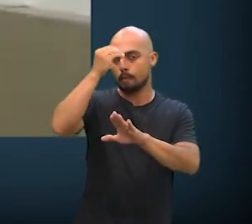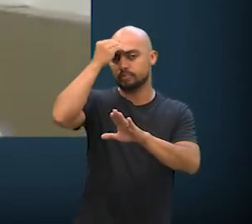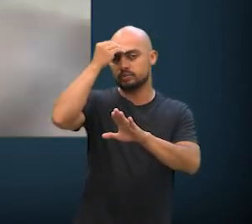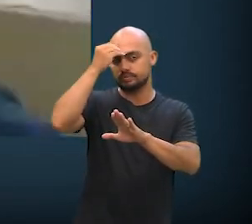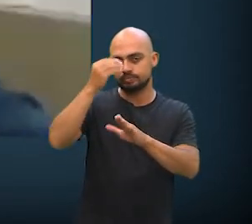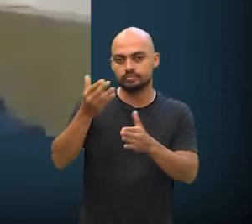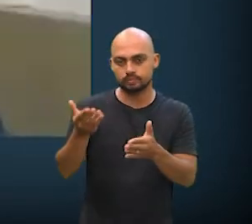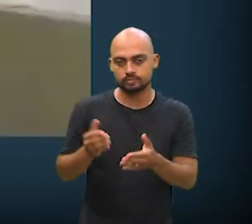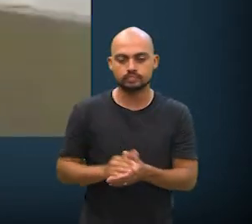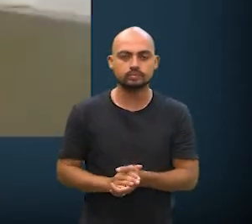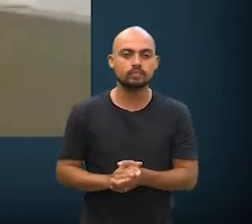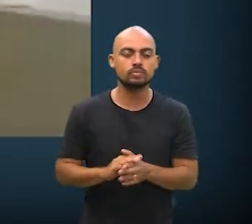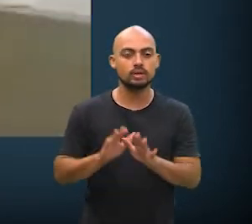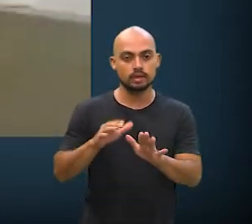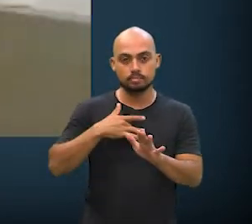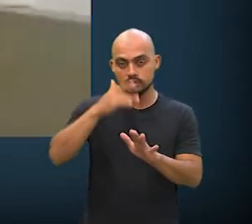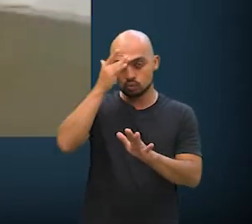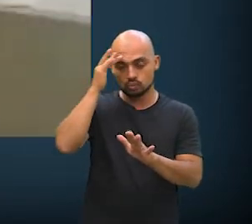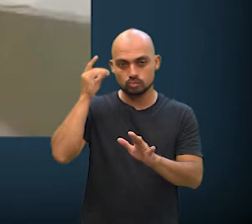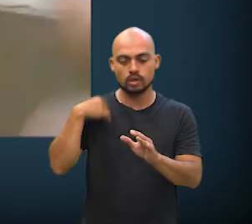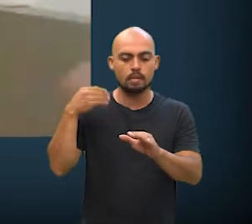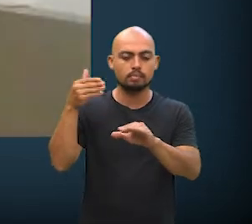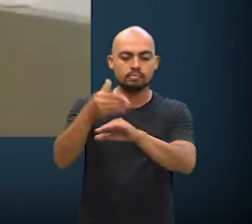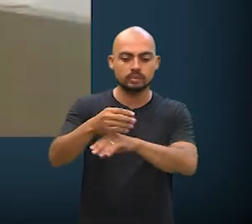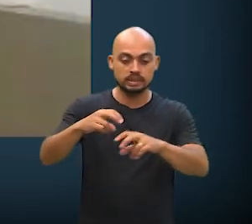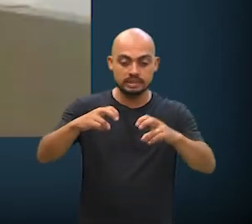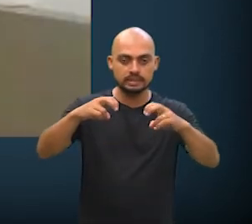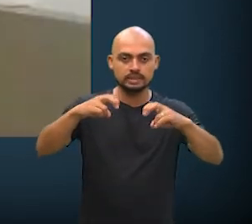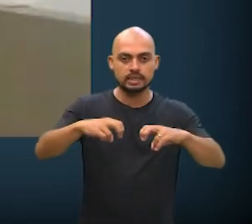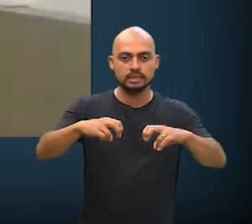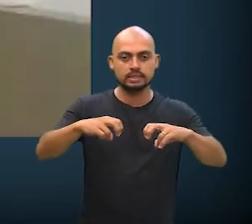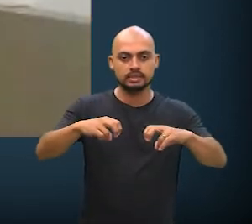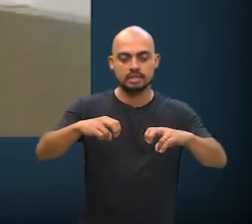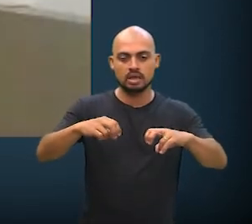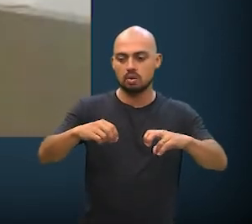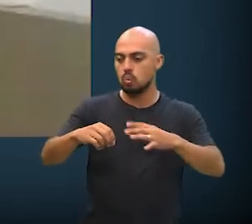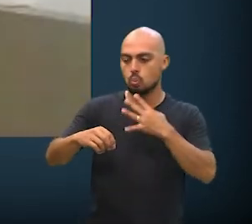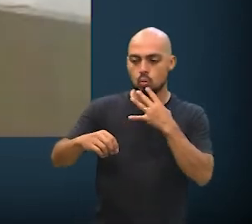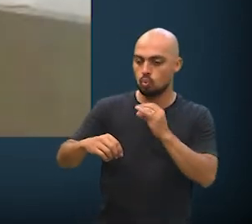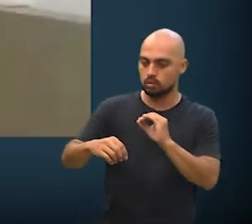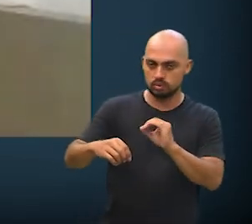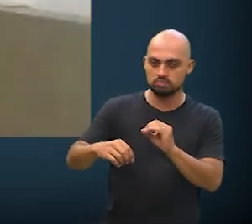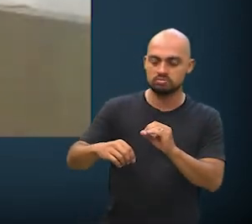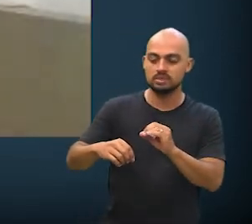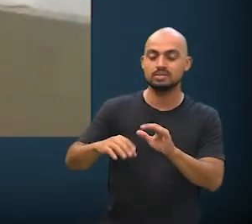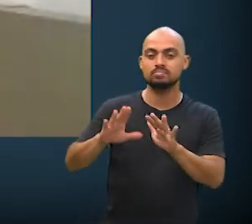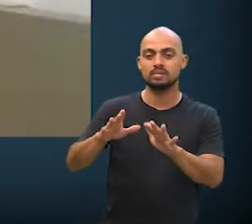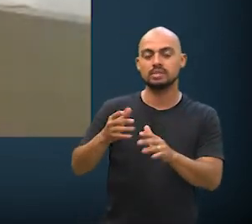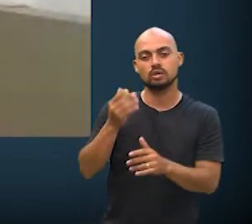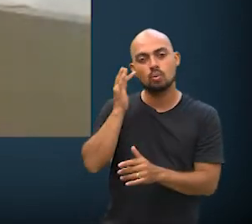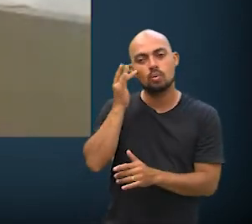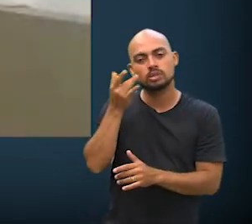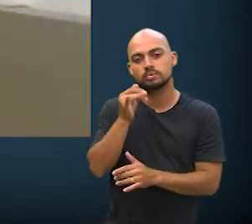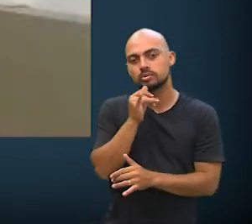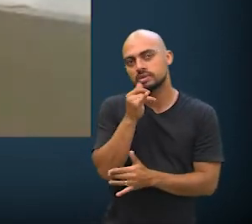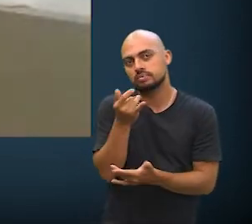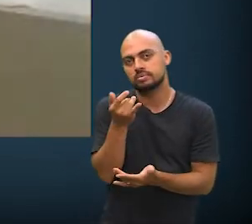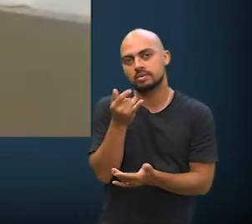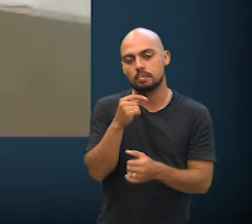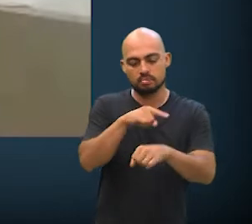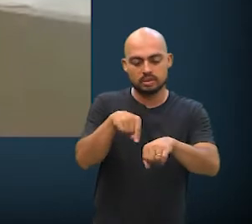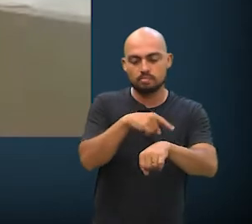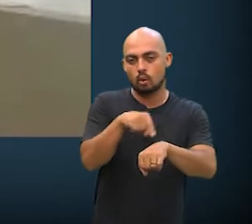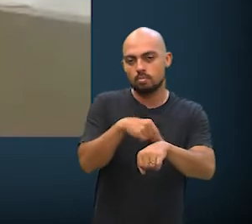escritório que passou por uma série de etapas que a gente desconhece. Então, eu vou achar que aquilo custa, né? Aquilo demanda muito